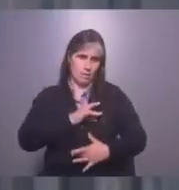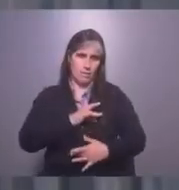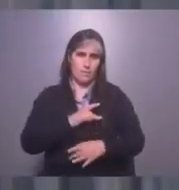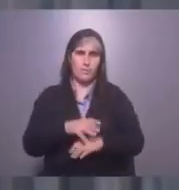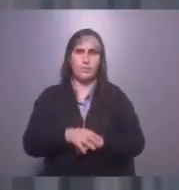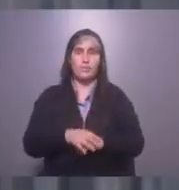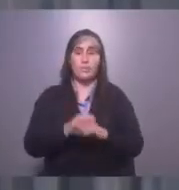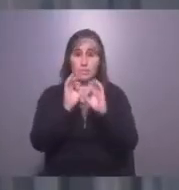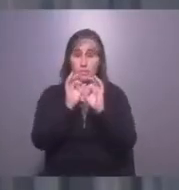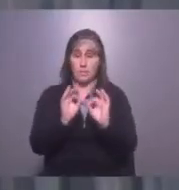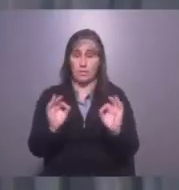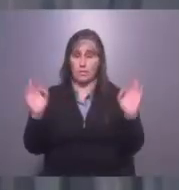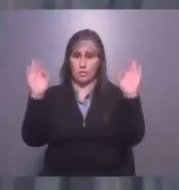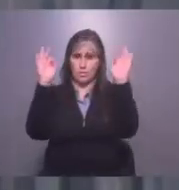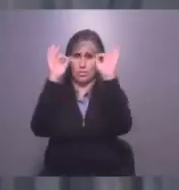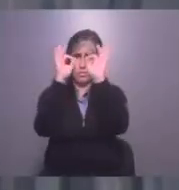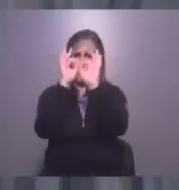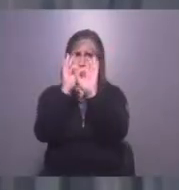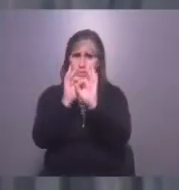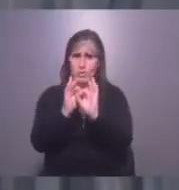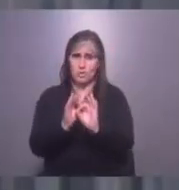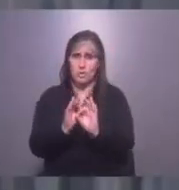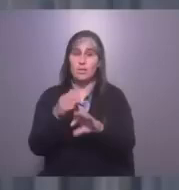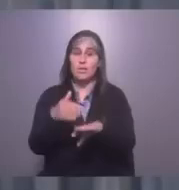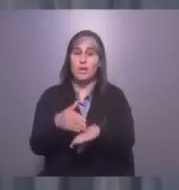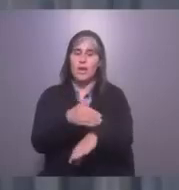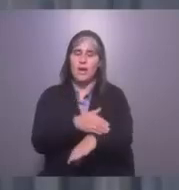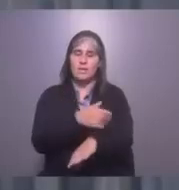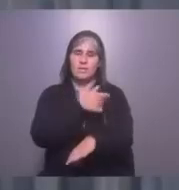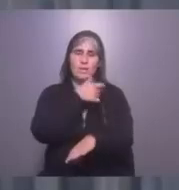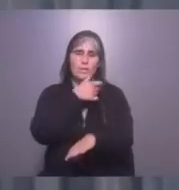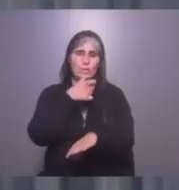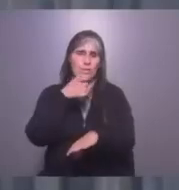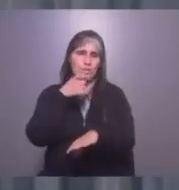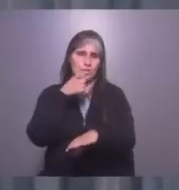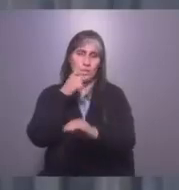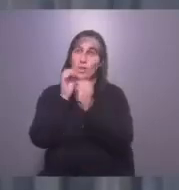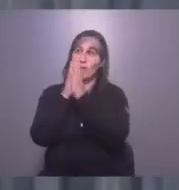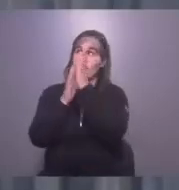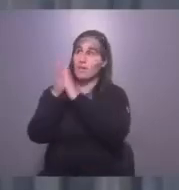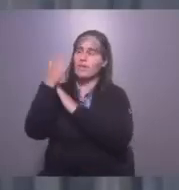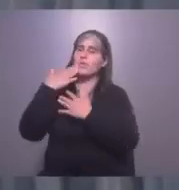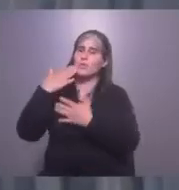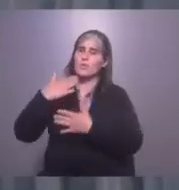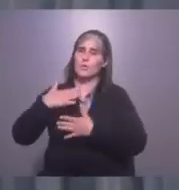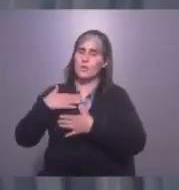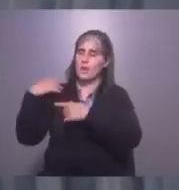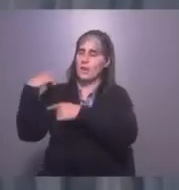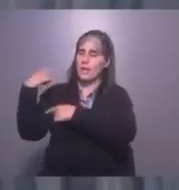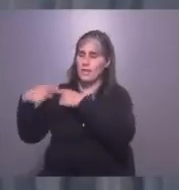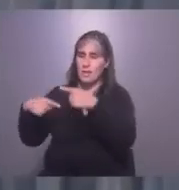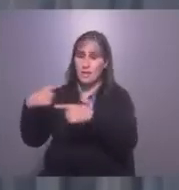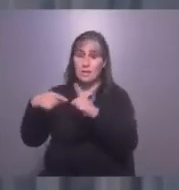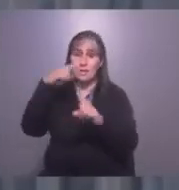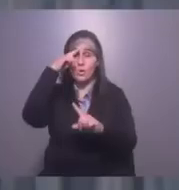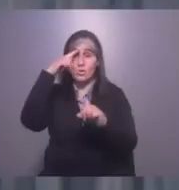E o Espírito Santo, prometido, é o penhor da nossa herança para a redenção